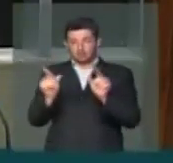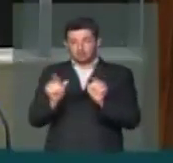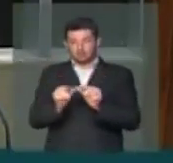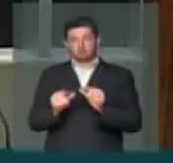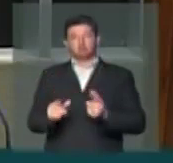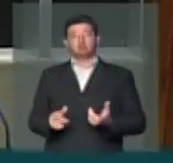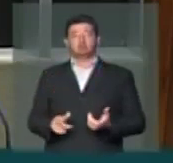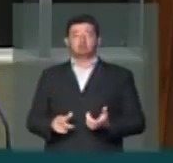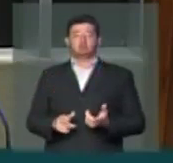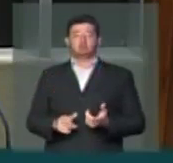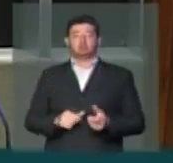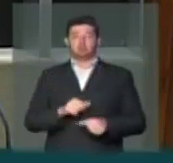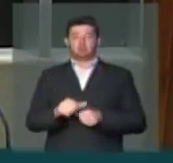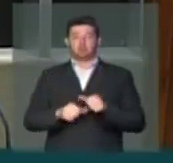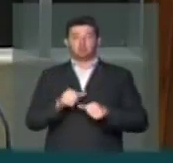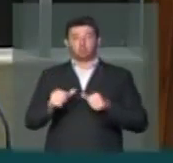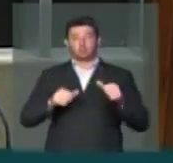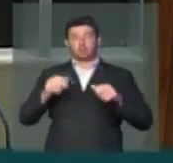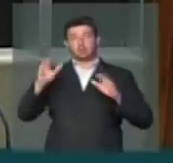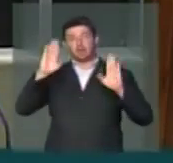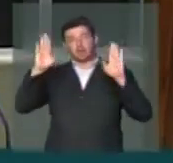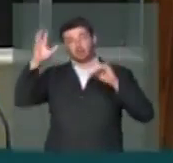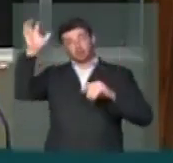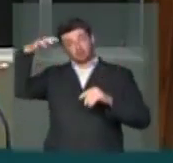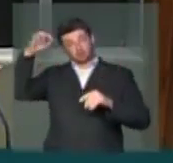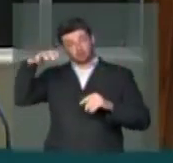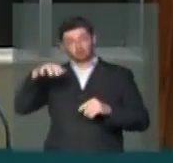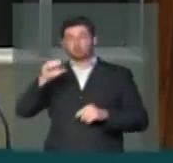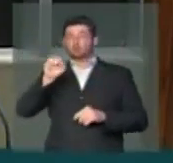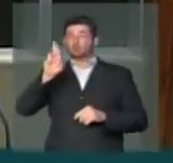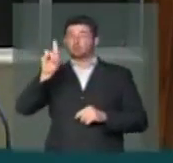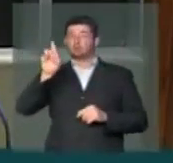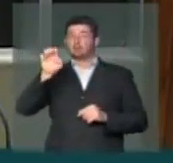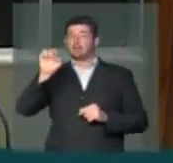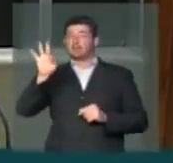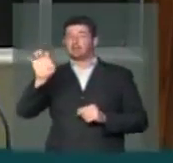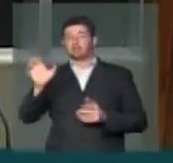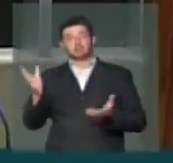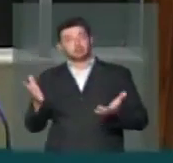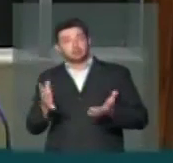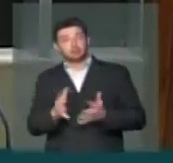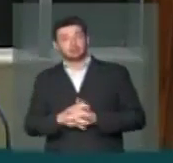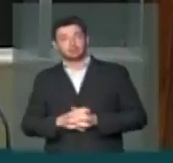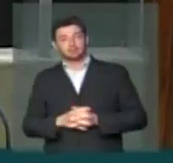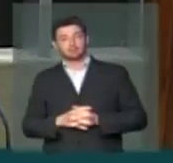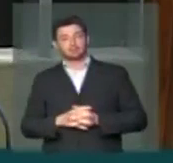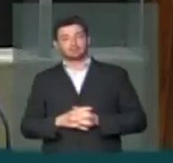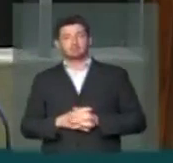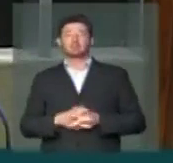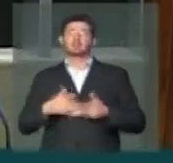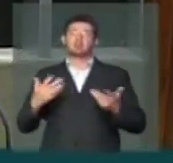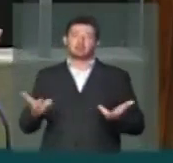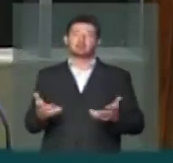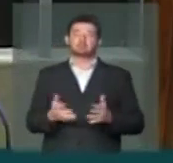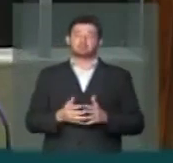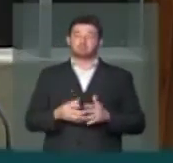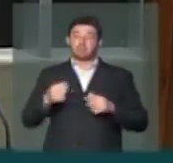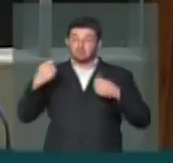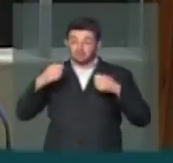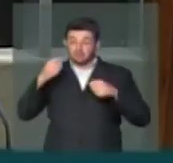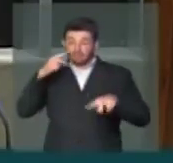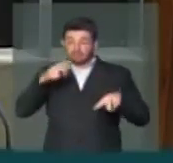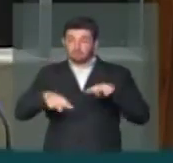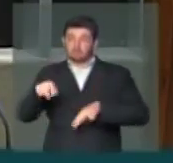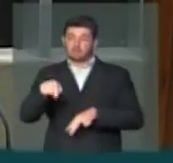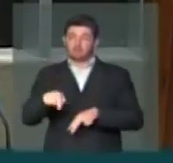e alterando o regime de chuvas no Sudeste, por exemplo. Então, é preciso